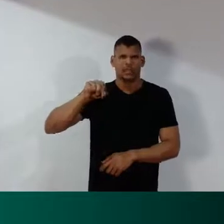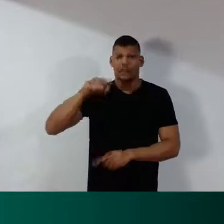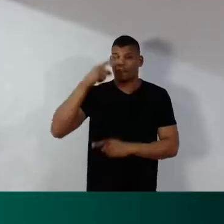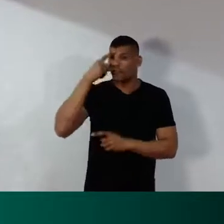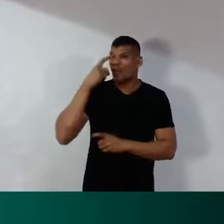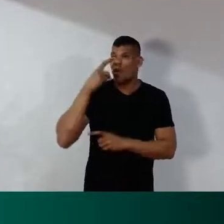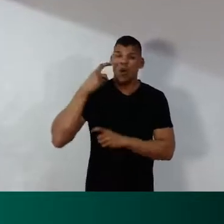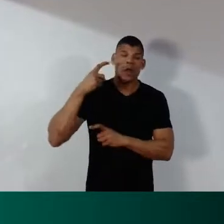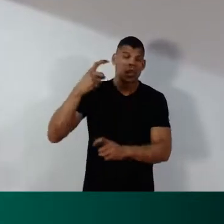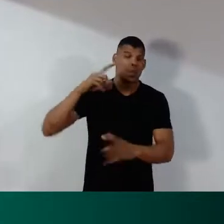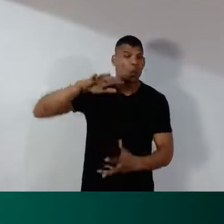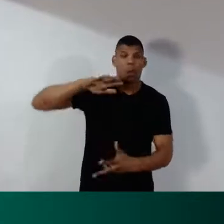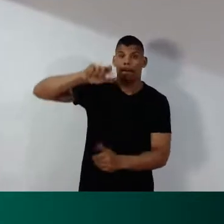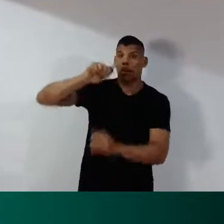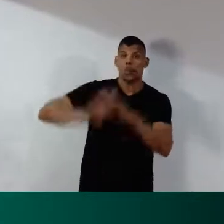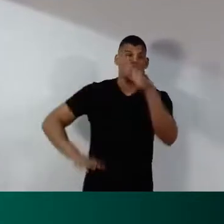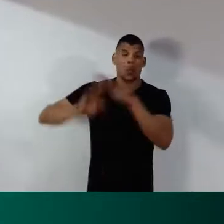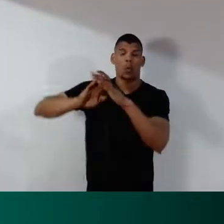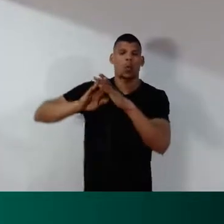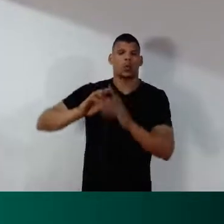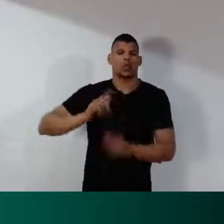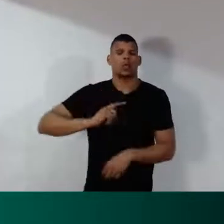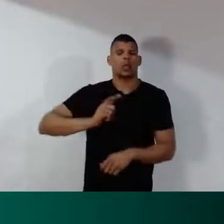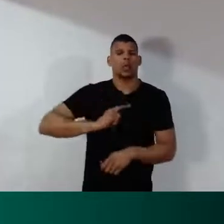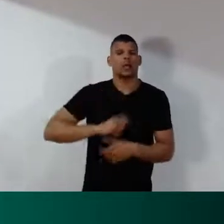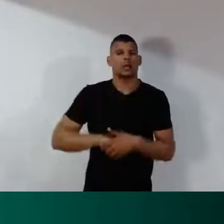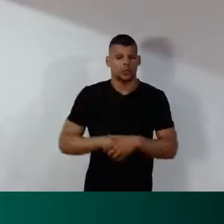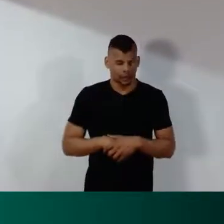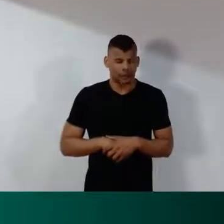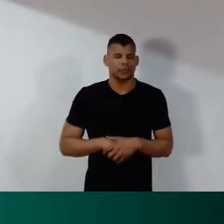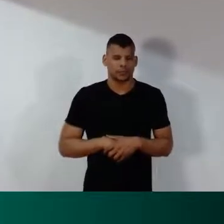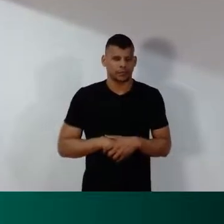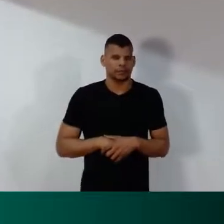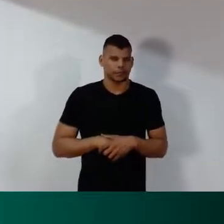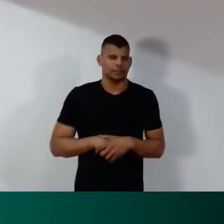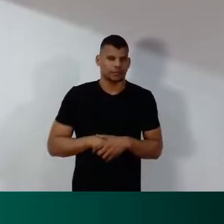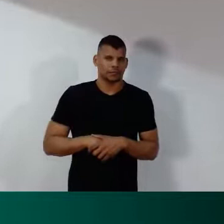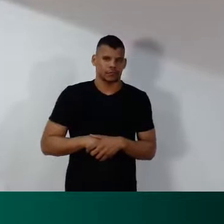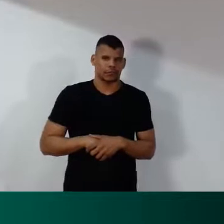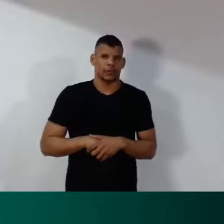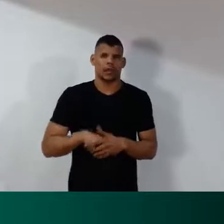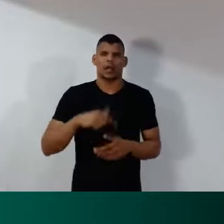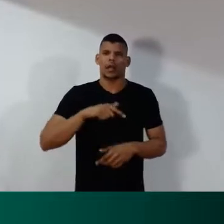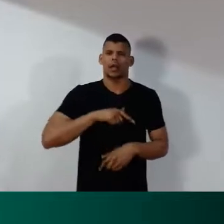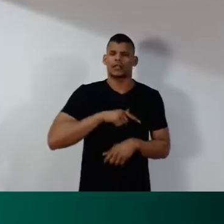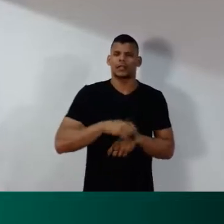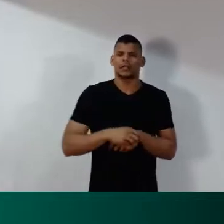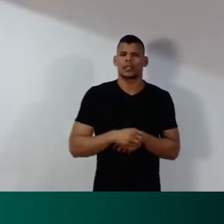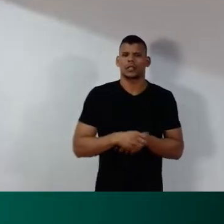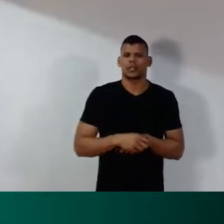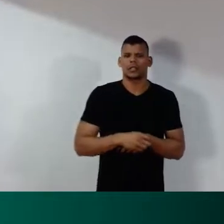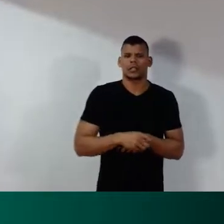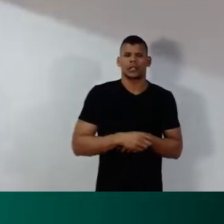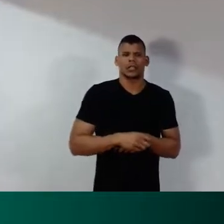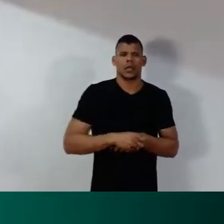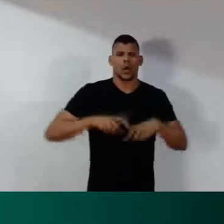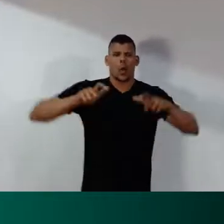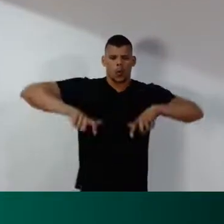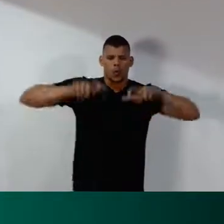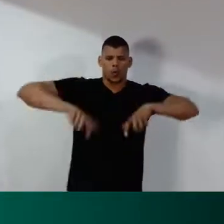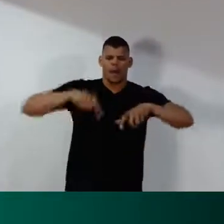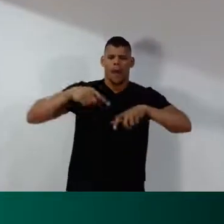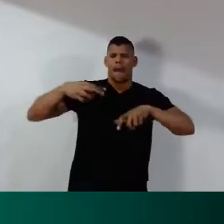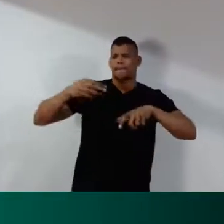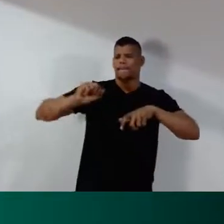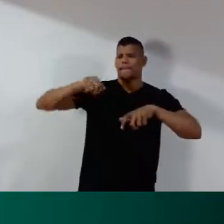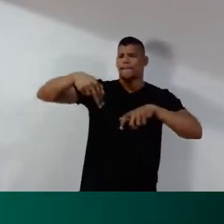era o bairro mais violento do mundo teve um período a gente gravar vídeo no Mangue nesse período tá bem é usado pela prova disso onde a gente começou a